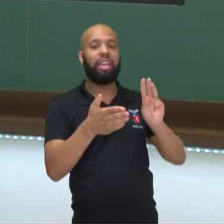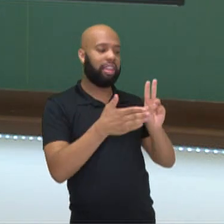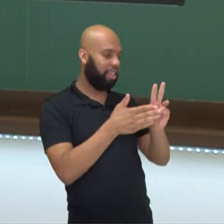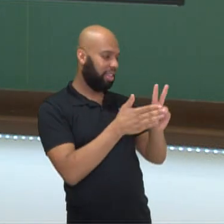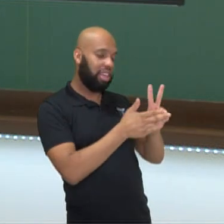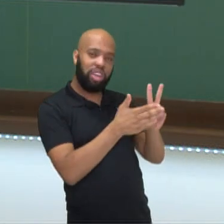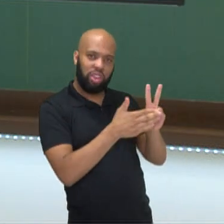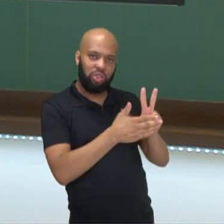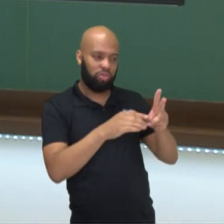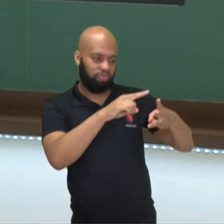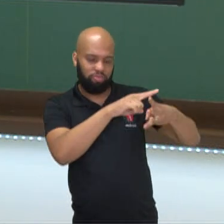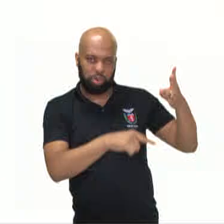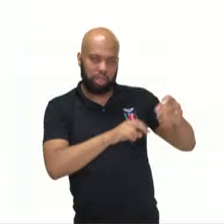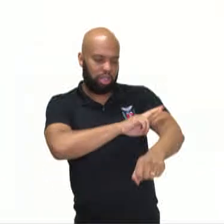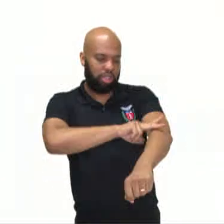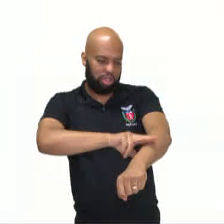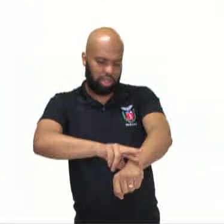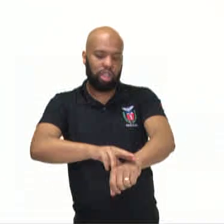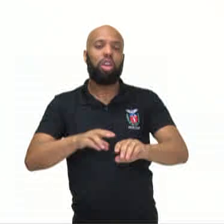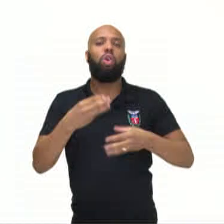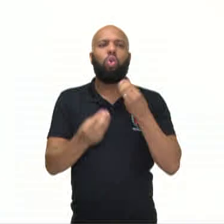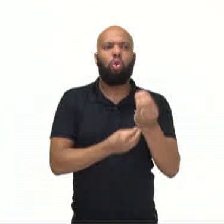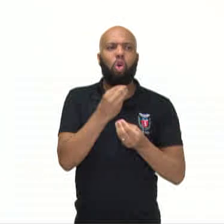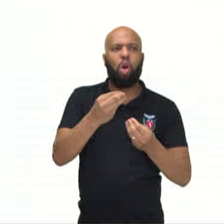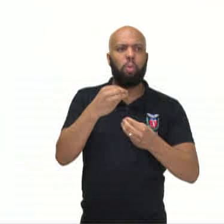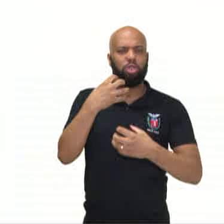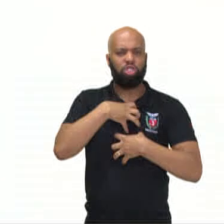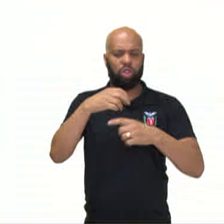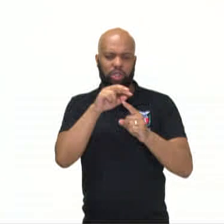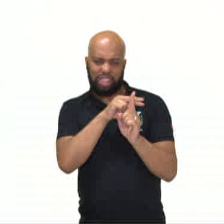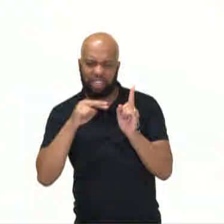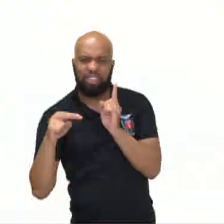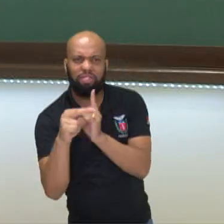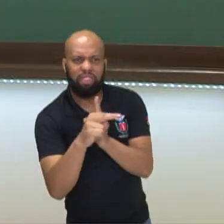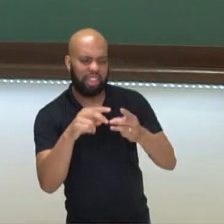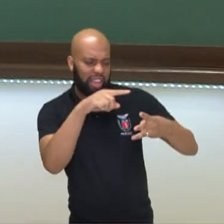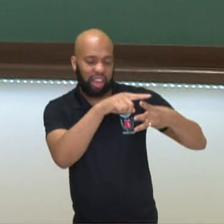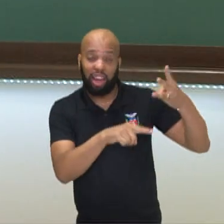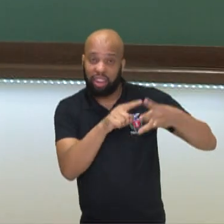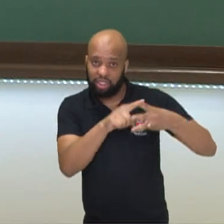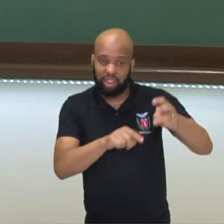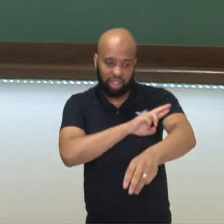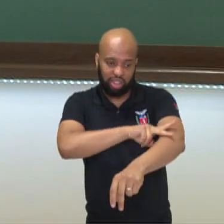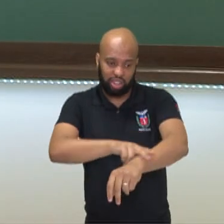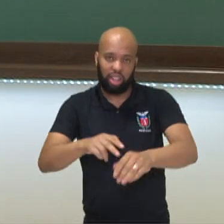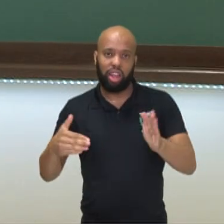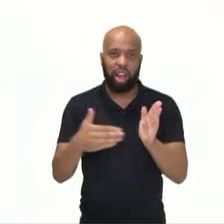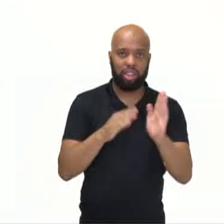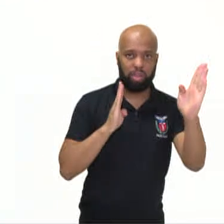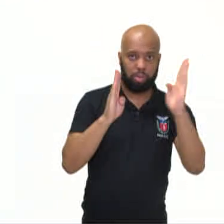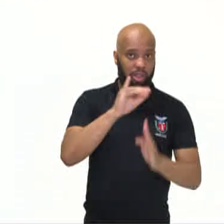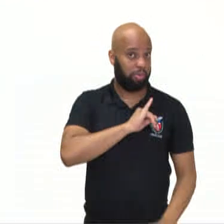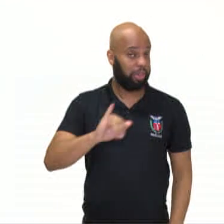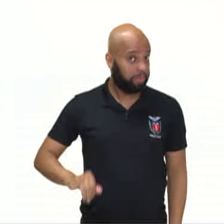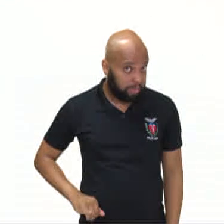As três raças. Como eram vistas essas três raças até o período imperial?